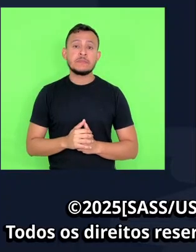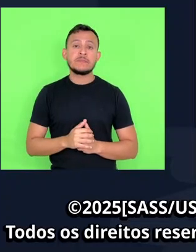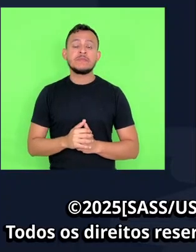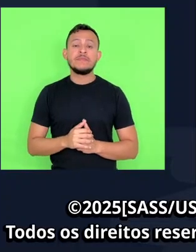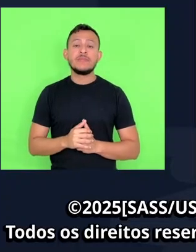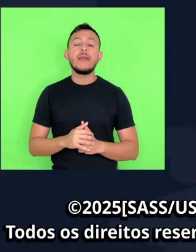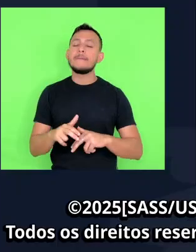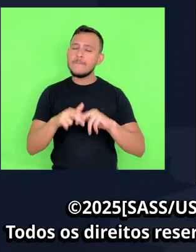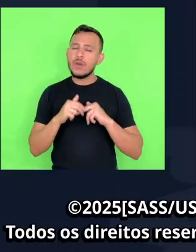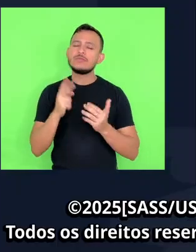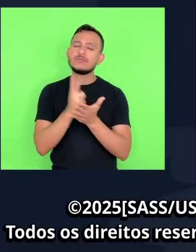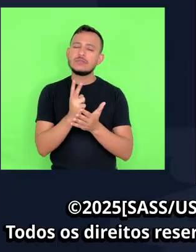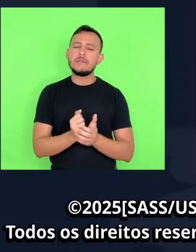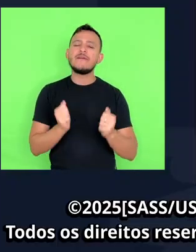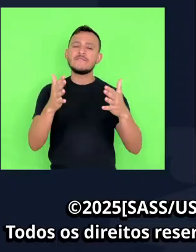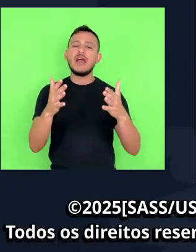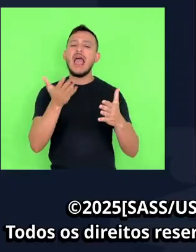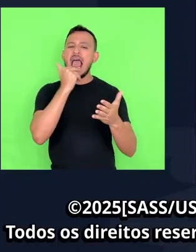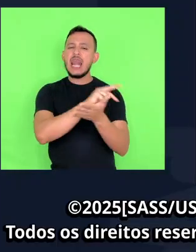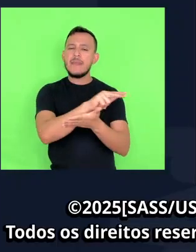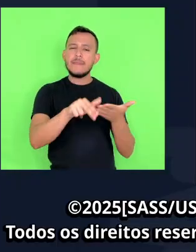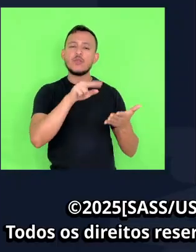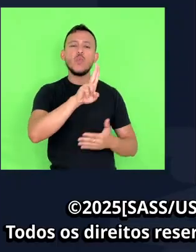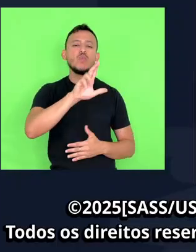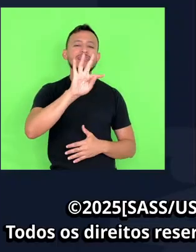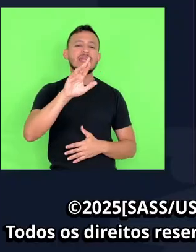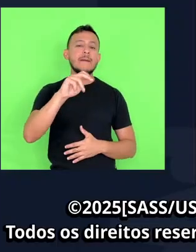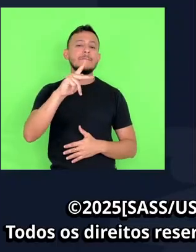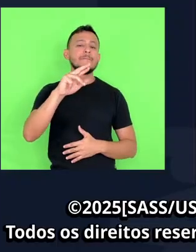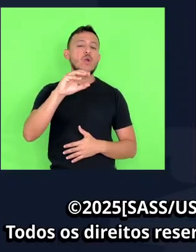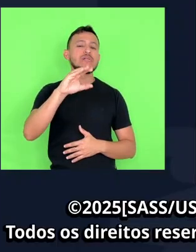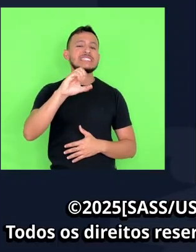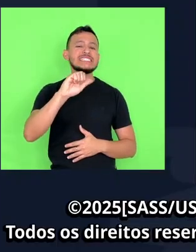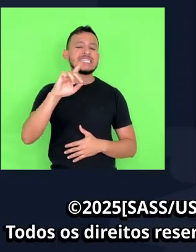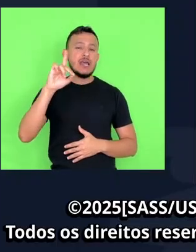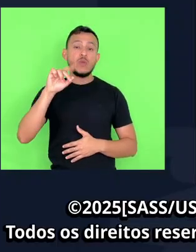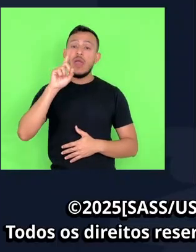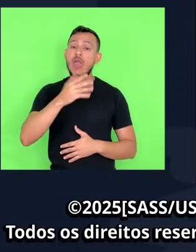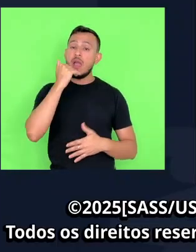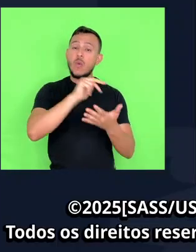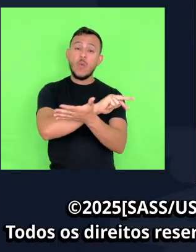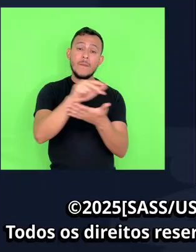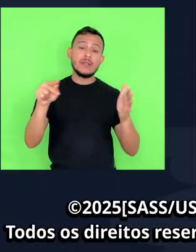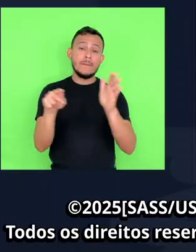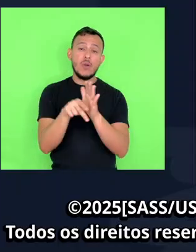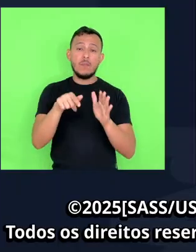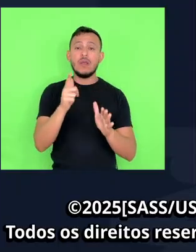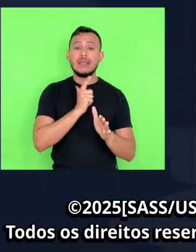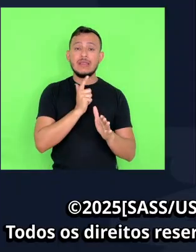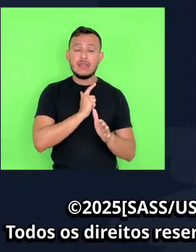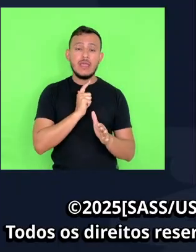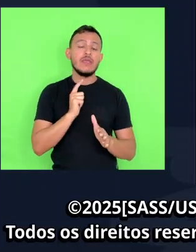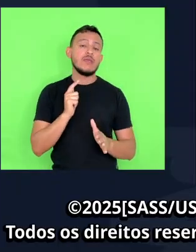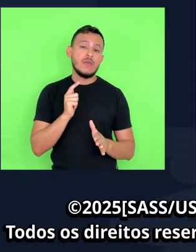Então, falo sempre de alimentos ultraprocessados, vamos relembrar o que é. São produtos fabricados que levam